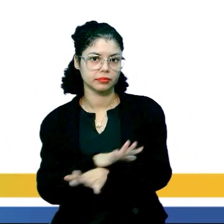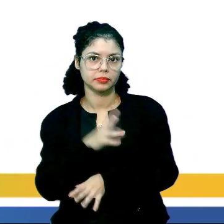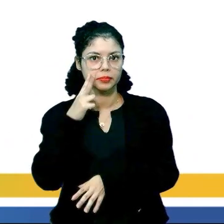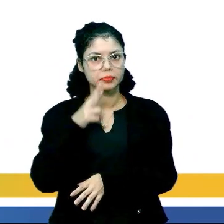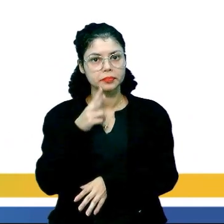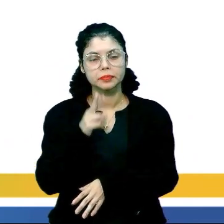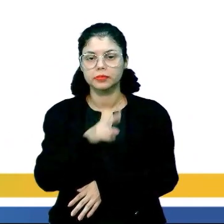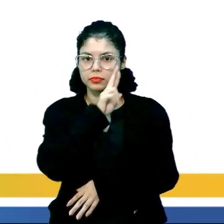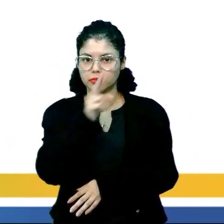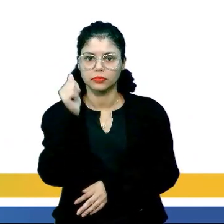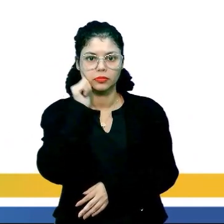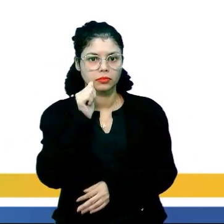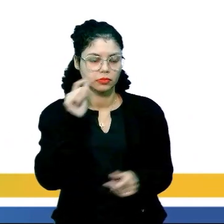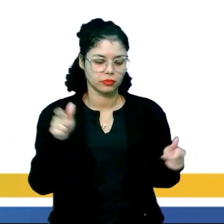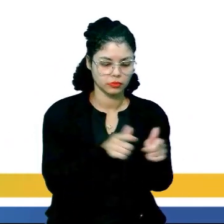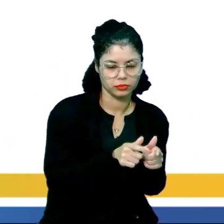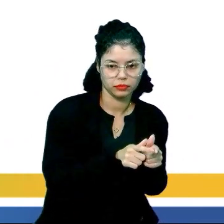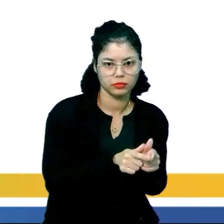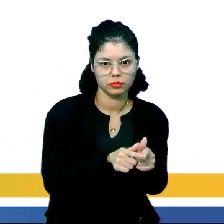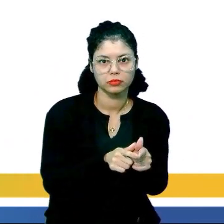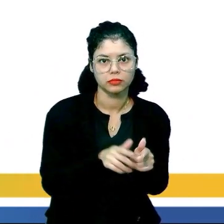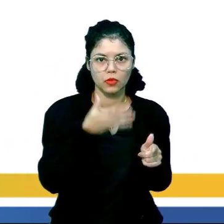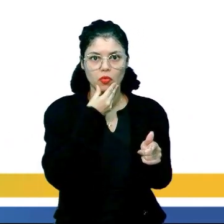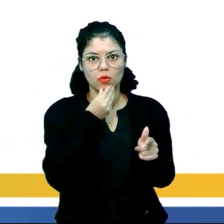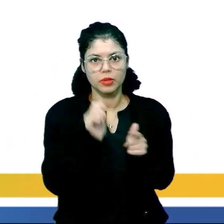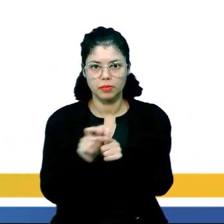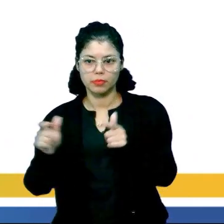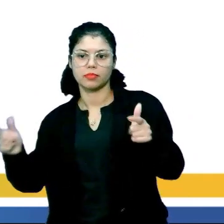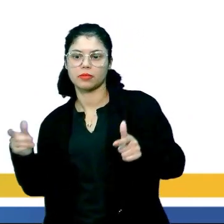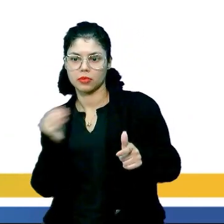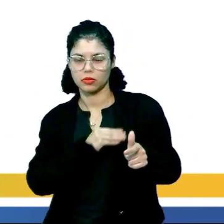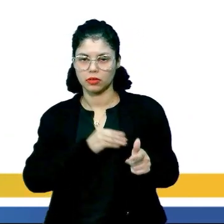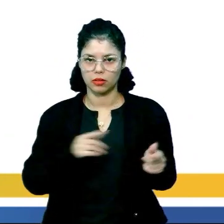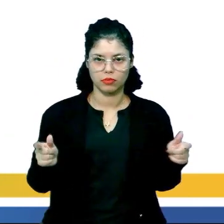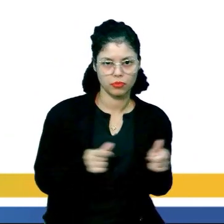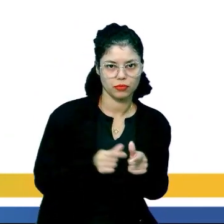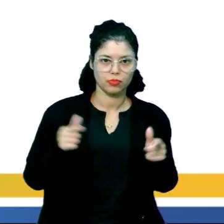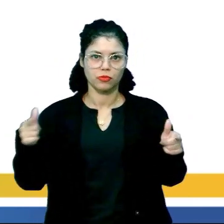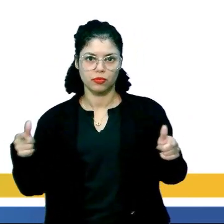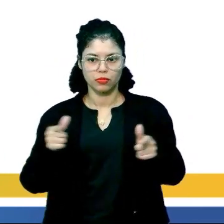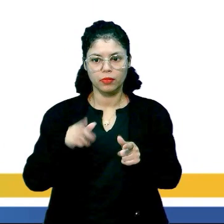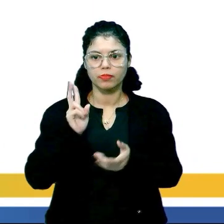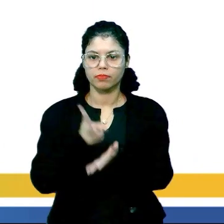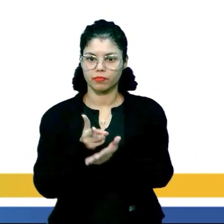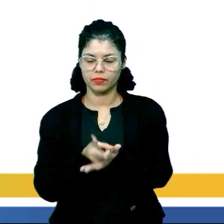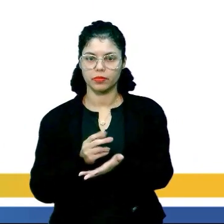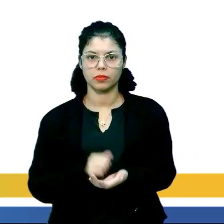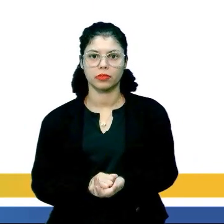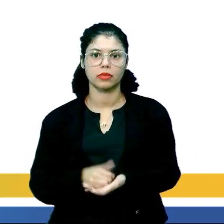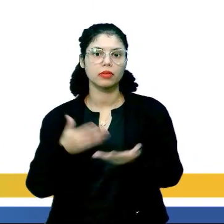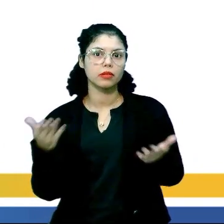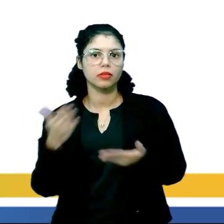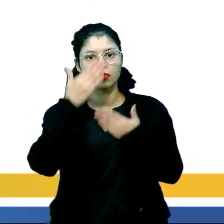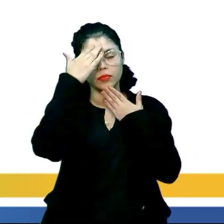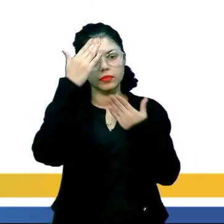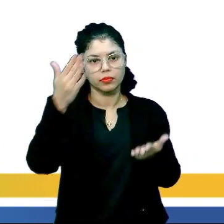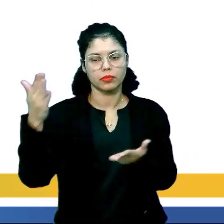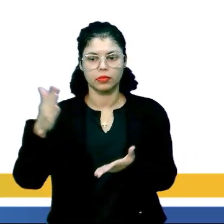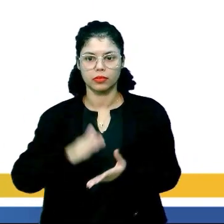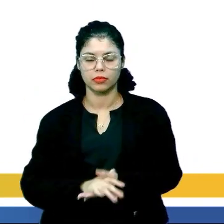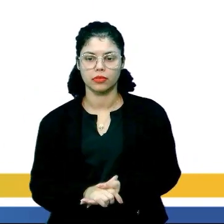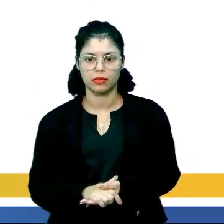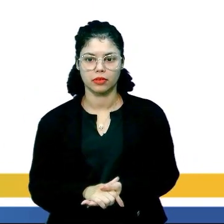história da mulher ganhar menos do que o homem fazendo o mesmo tipo de trabalho. Bom, então eu agradeço